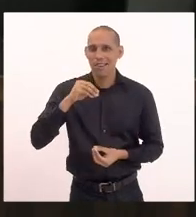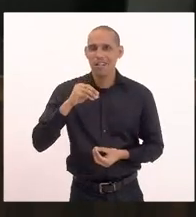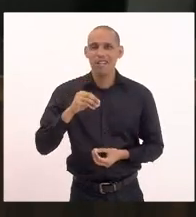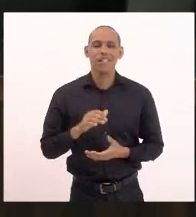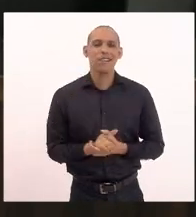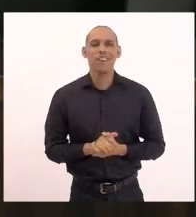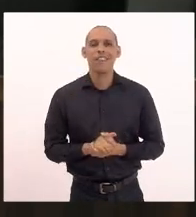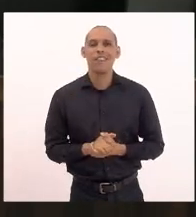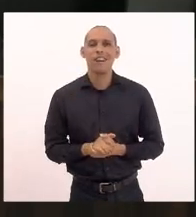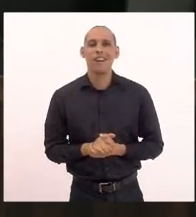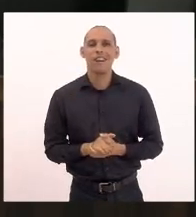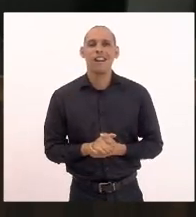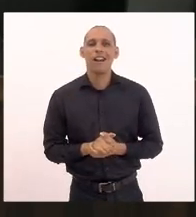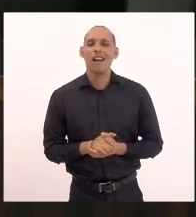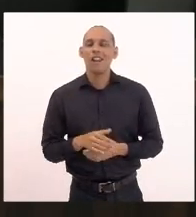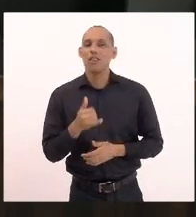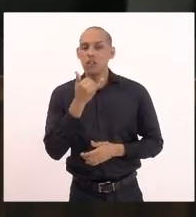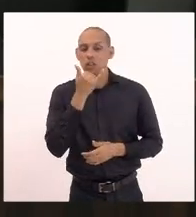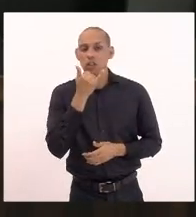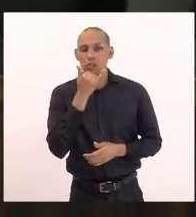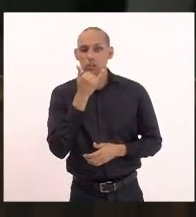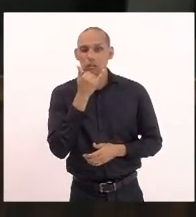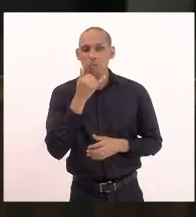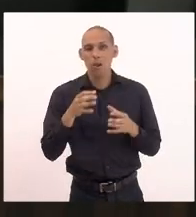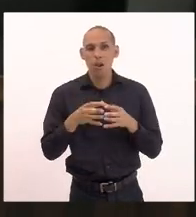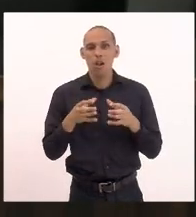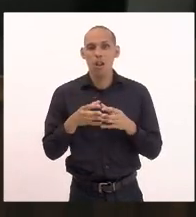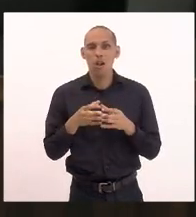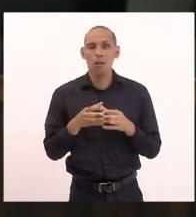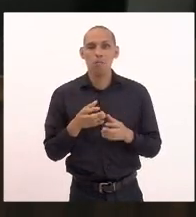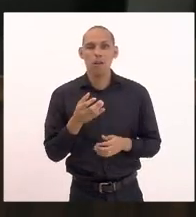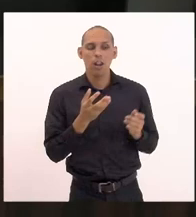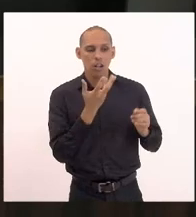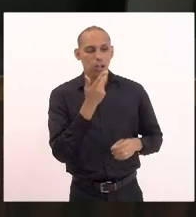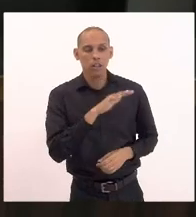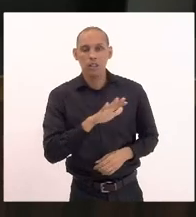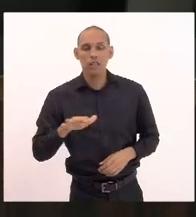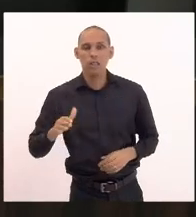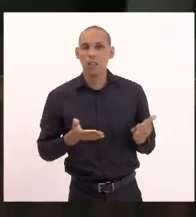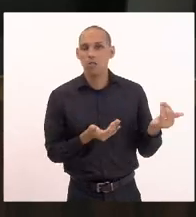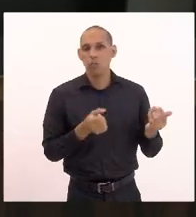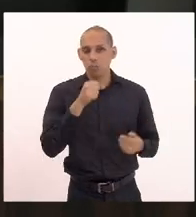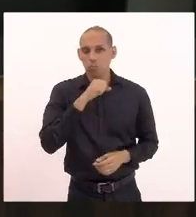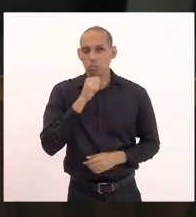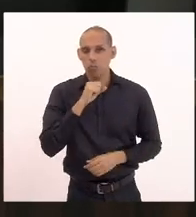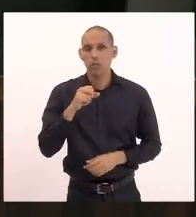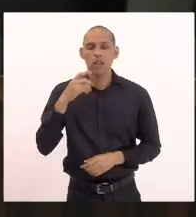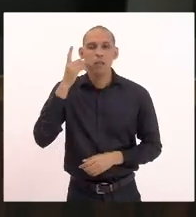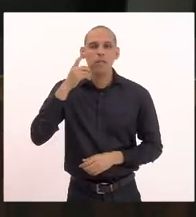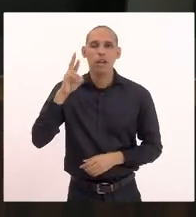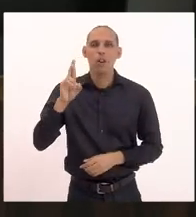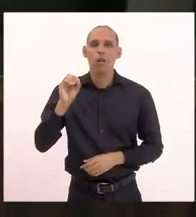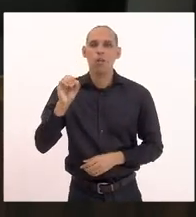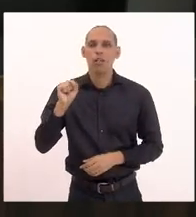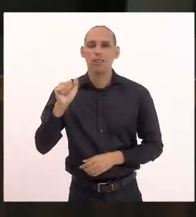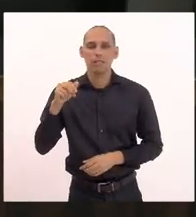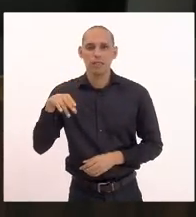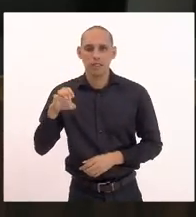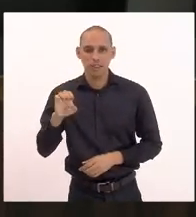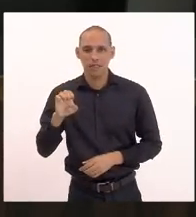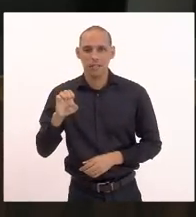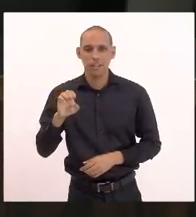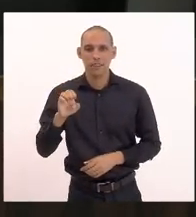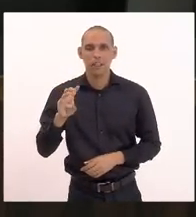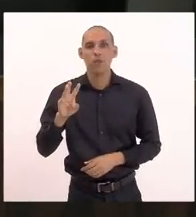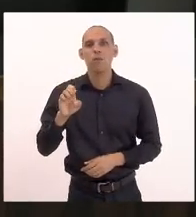Assuntos Municipais, perdão, Assunto da Criança, Adolescente e do Idoso, deputada Rosane Félix. Deputada Rosane Félix. Deputado